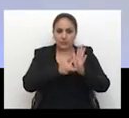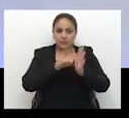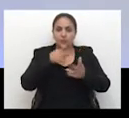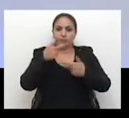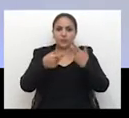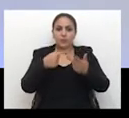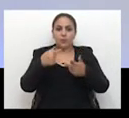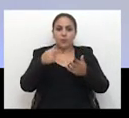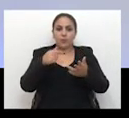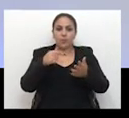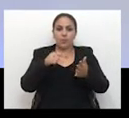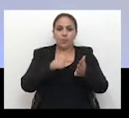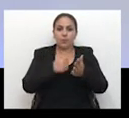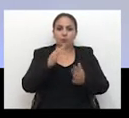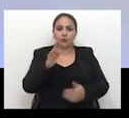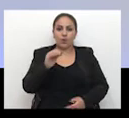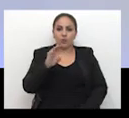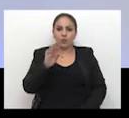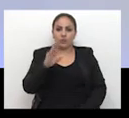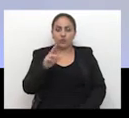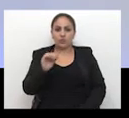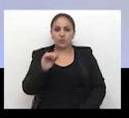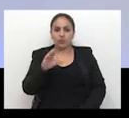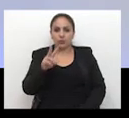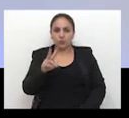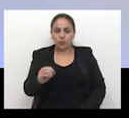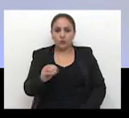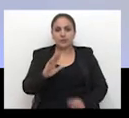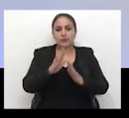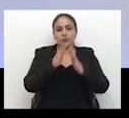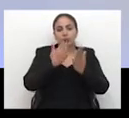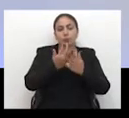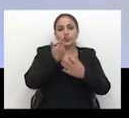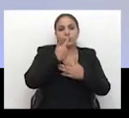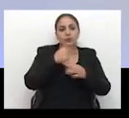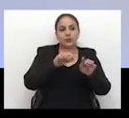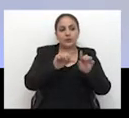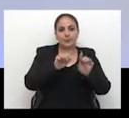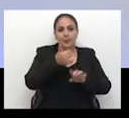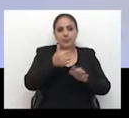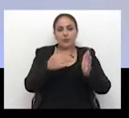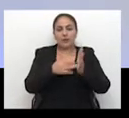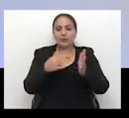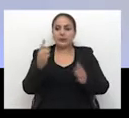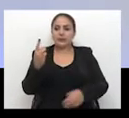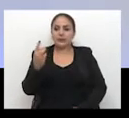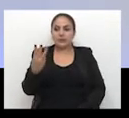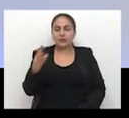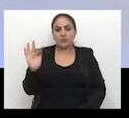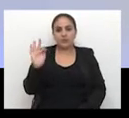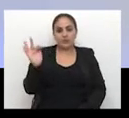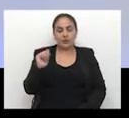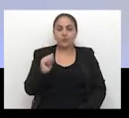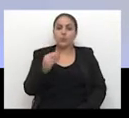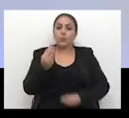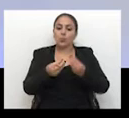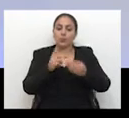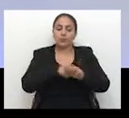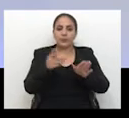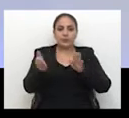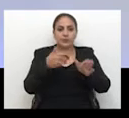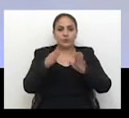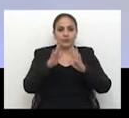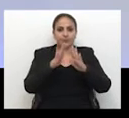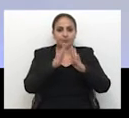que estabelece o ponto facultativo nas escolas de educação infantil e de 1º a 13 de fevereiro